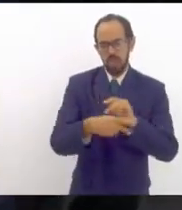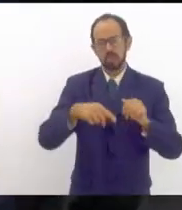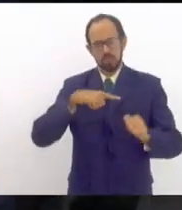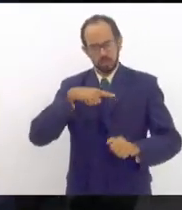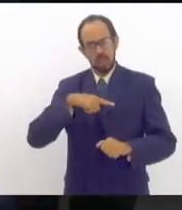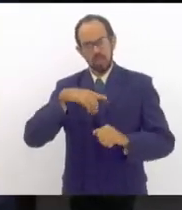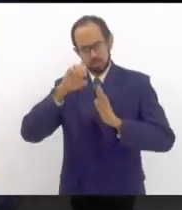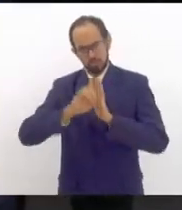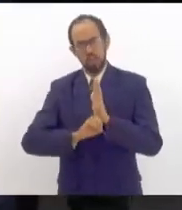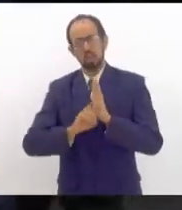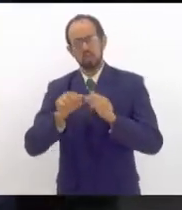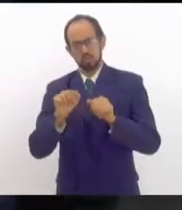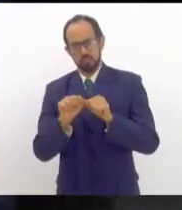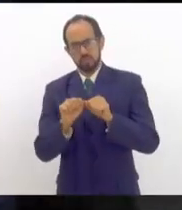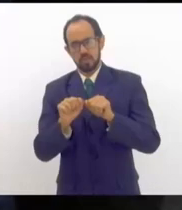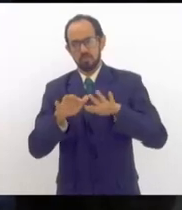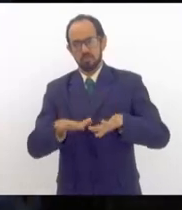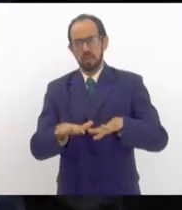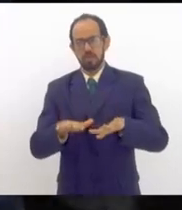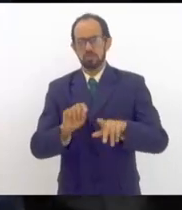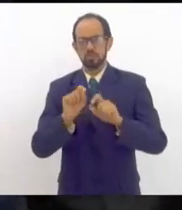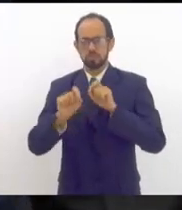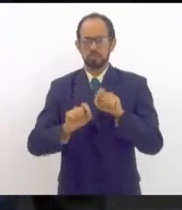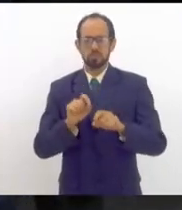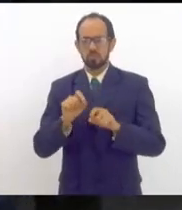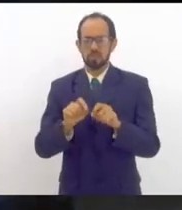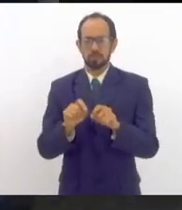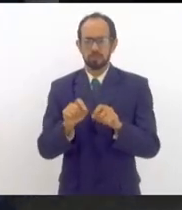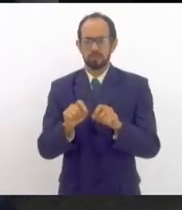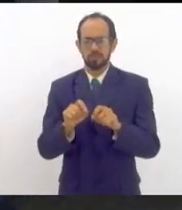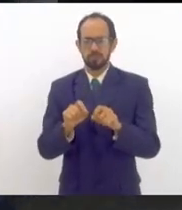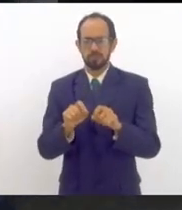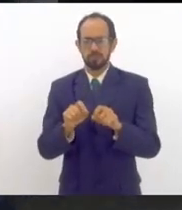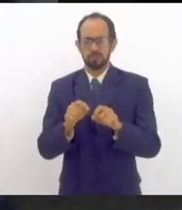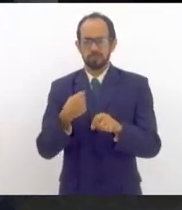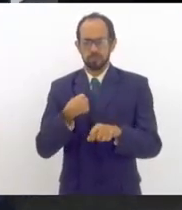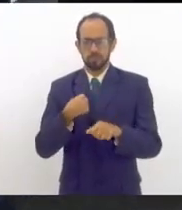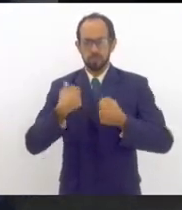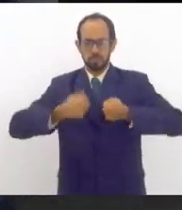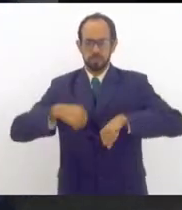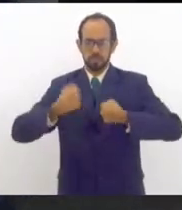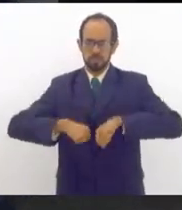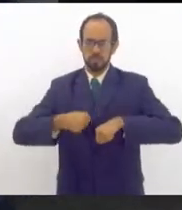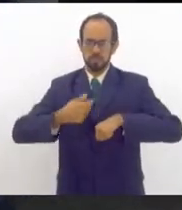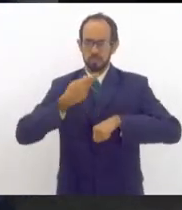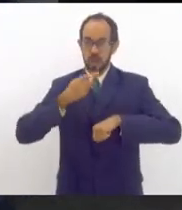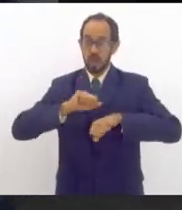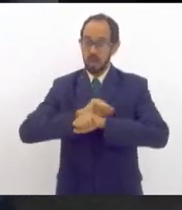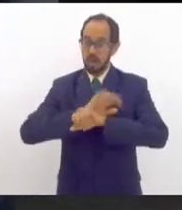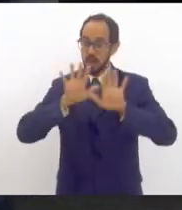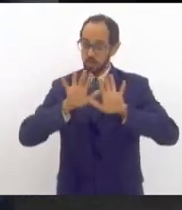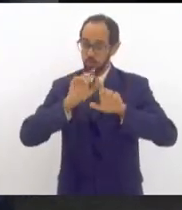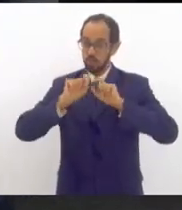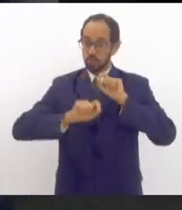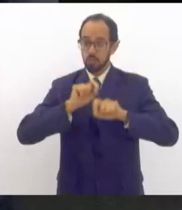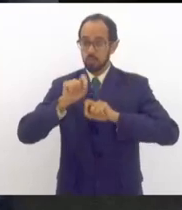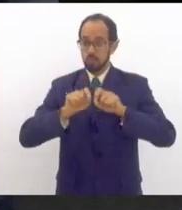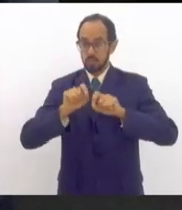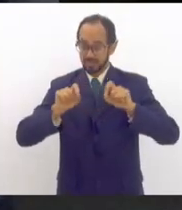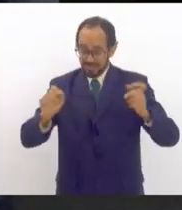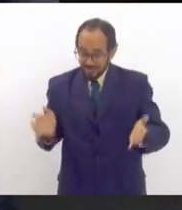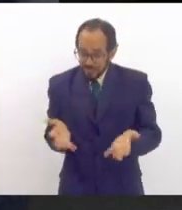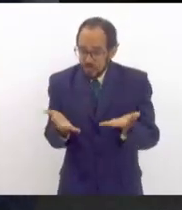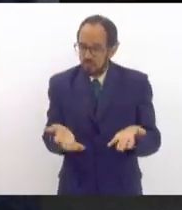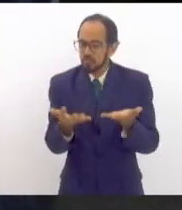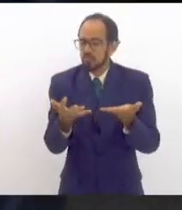fazer mas aqui ah eu preciso dizer de maneira muito clara este incentivo